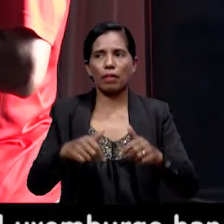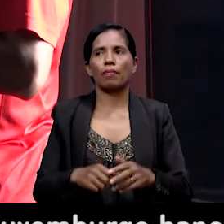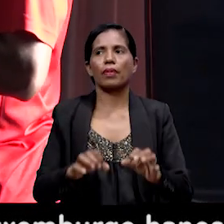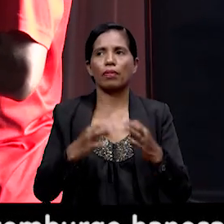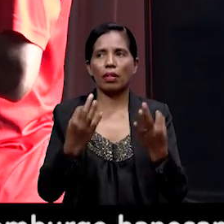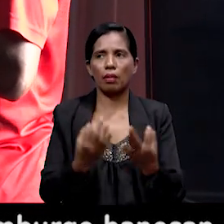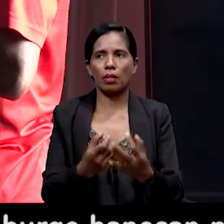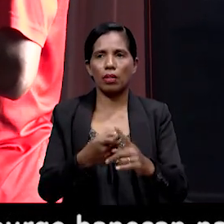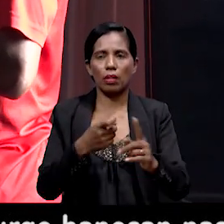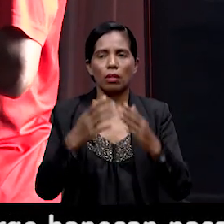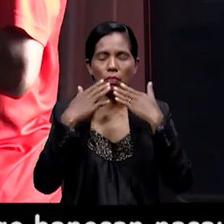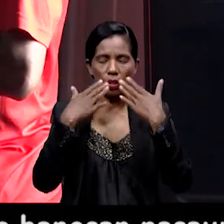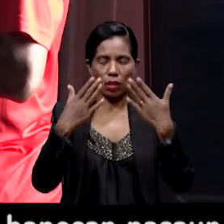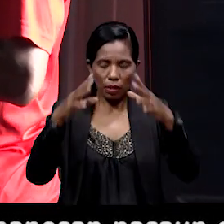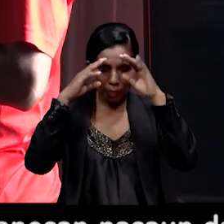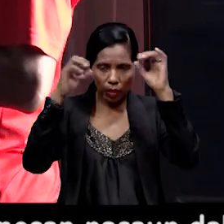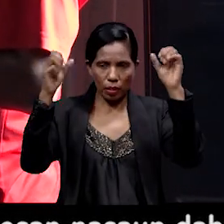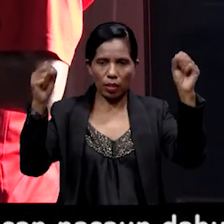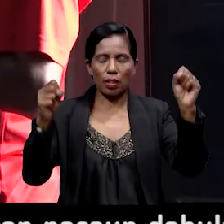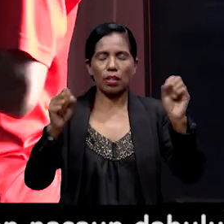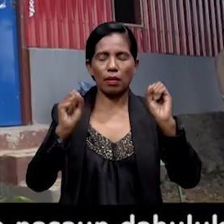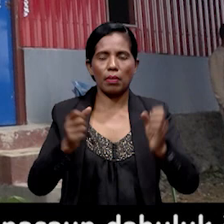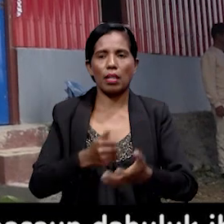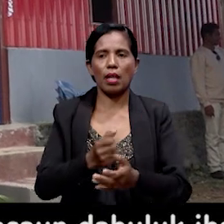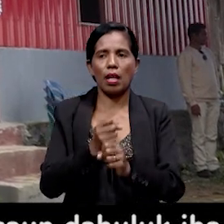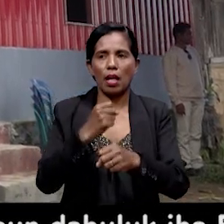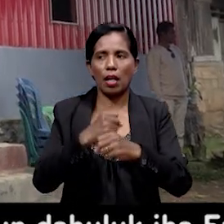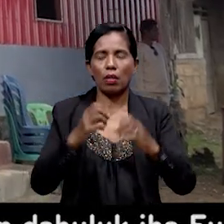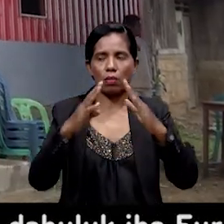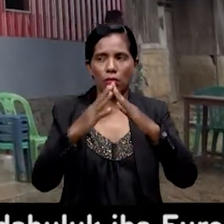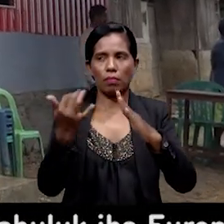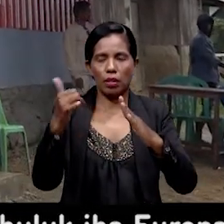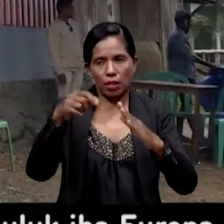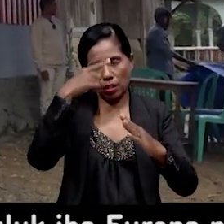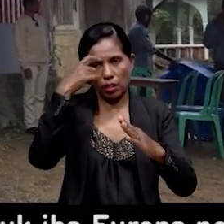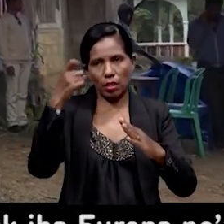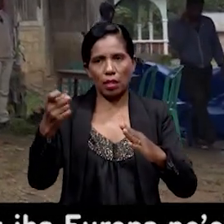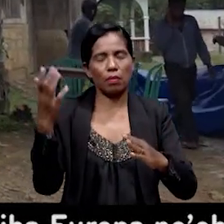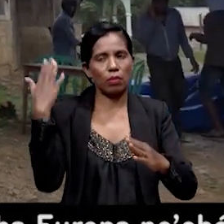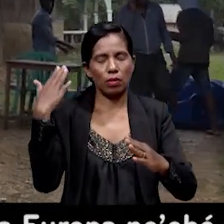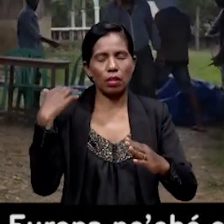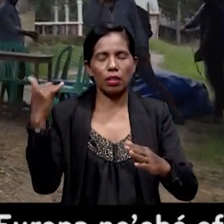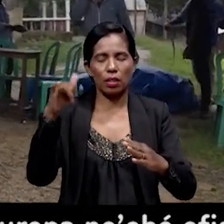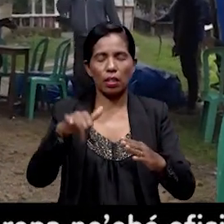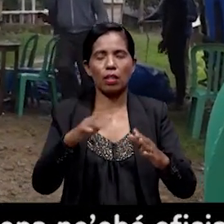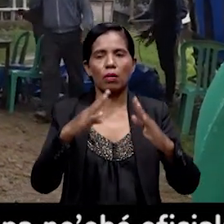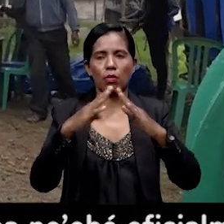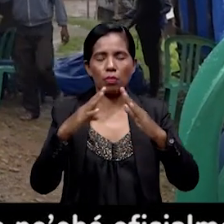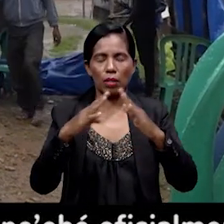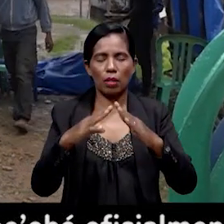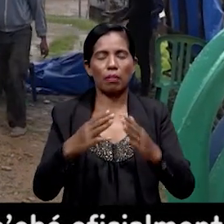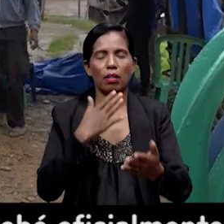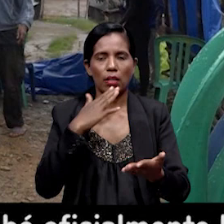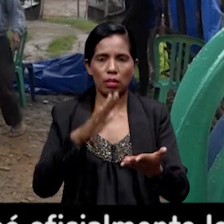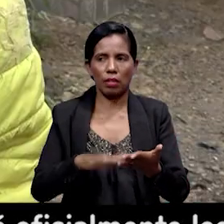Veterano nei agradece para o Presidente da República, também bele construir uma basira, também durante nei se rehela de tia uma nebe condição lá